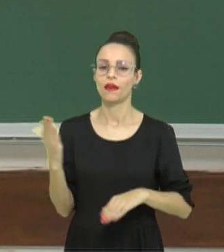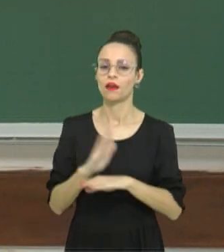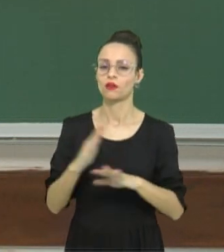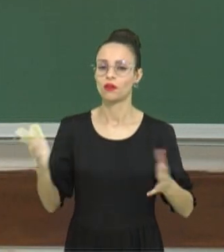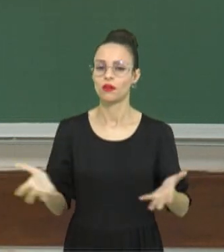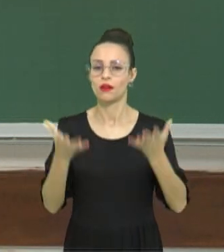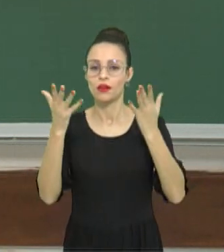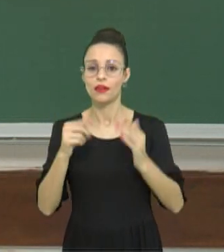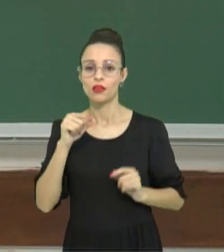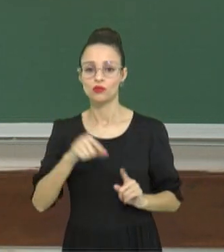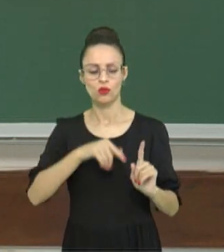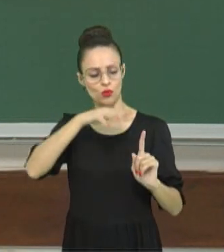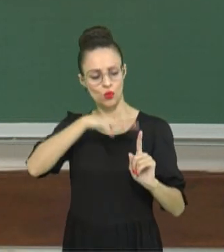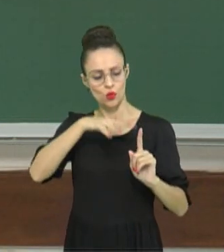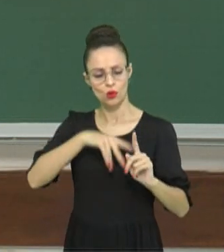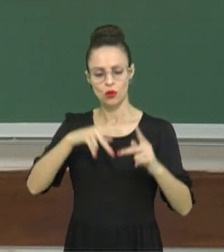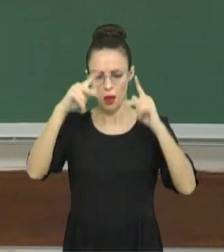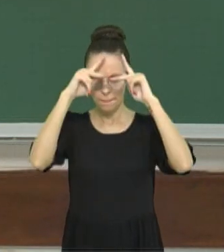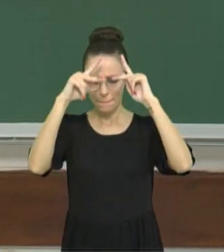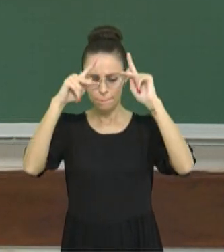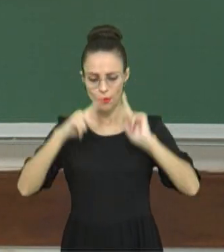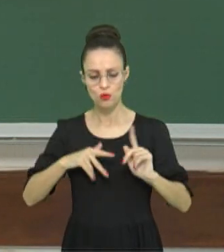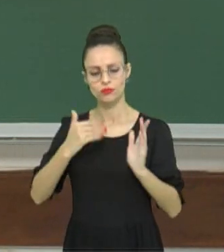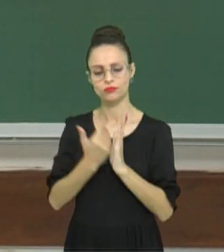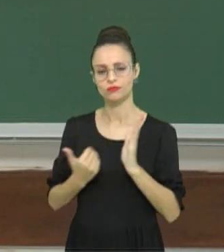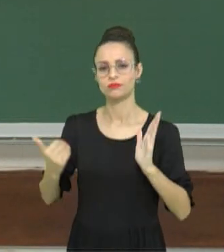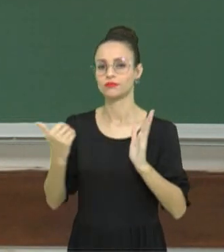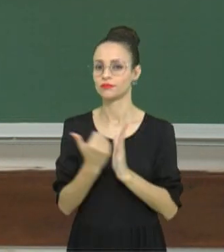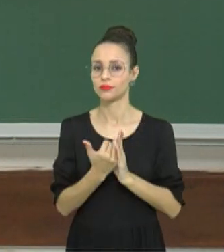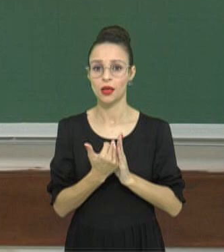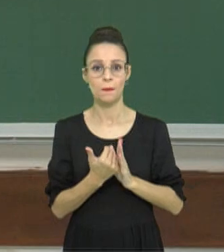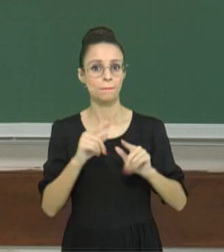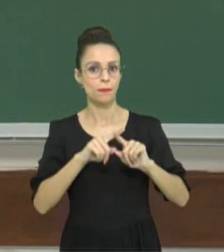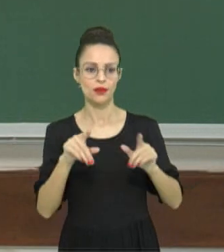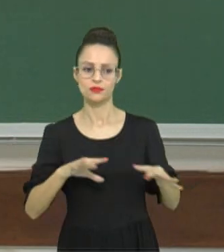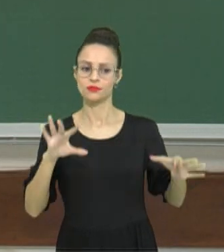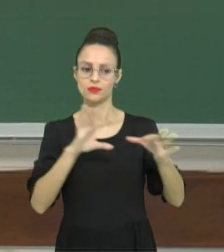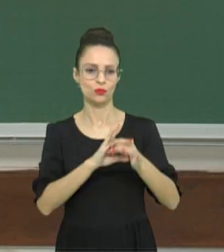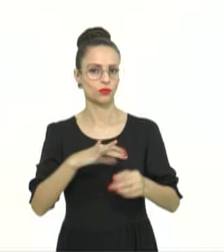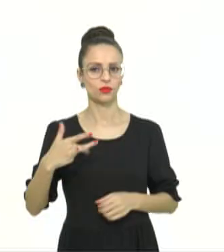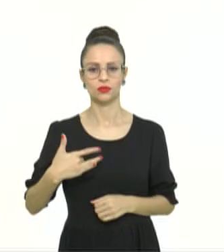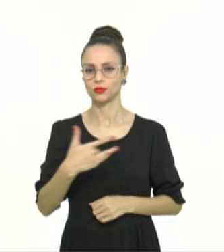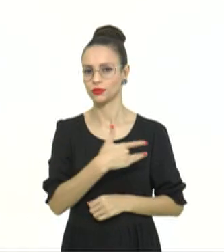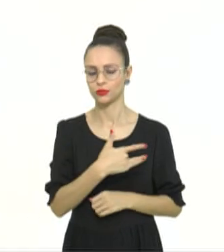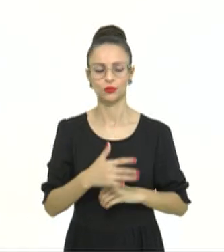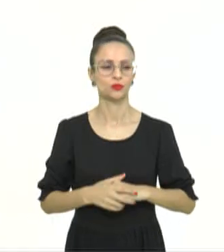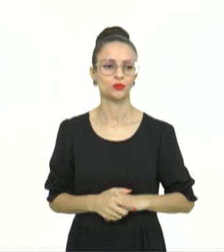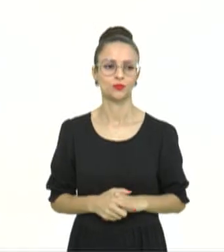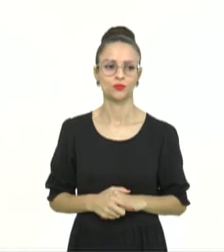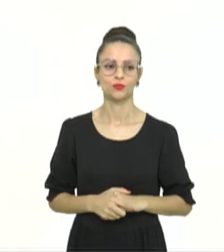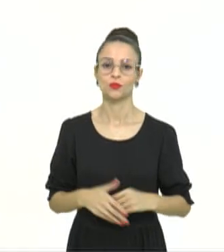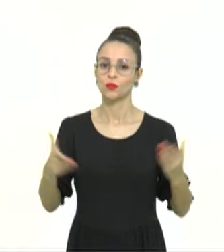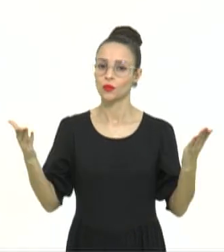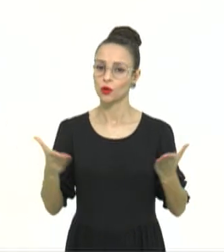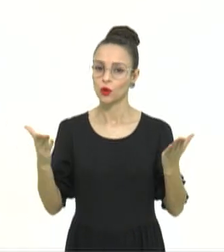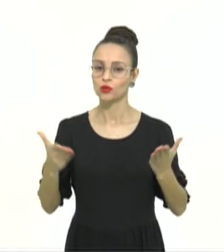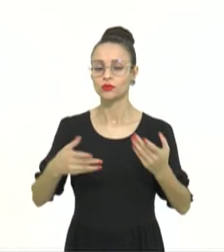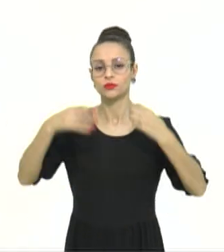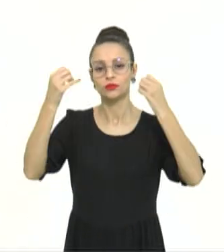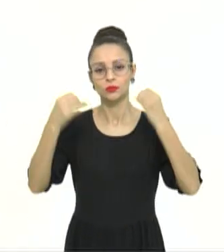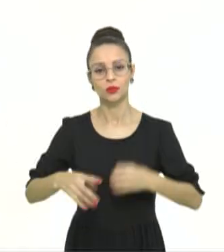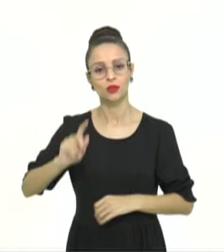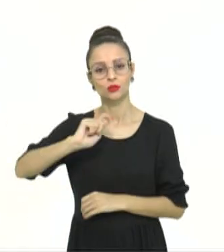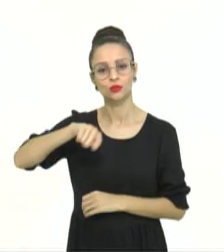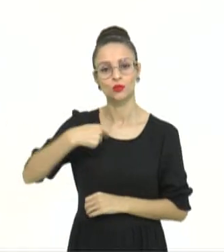esse culto exagerado do corpo que não caminha junto com a saúde. E hoje nós vamos falar sobre alguns